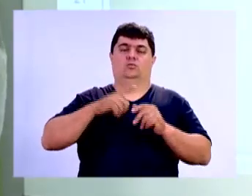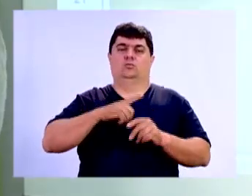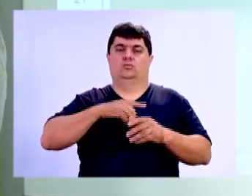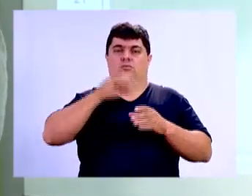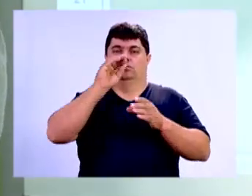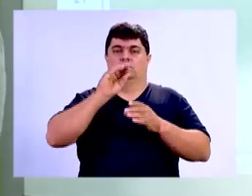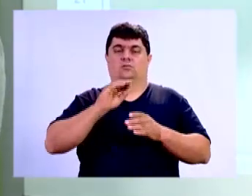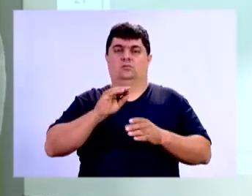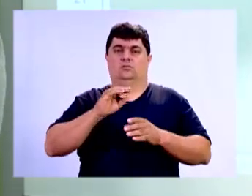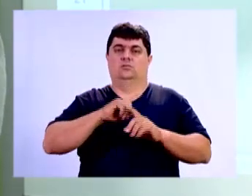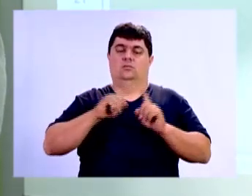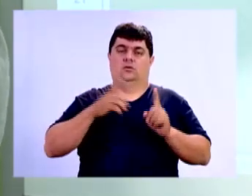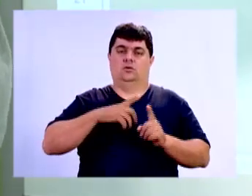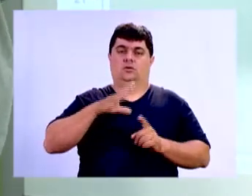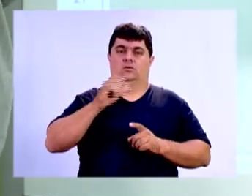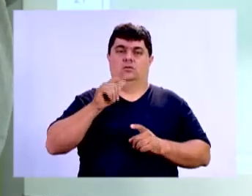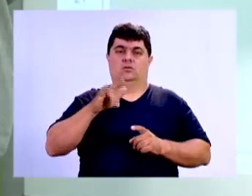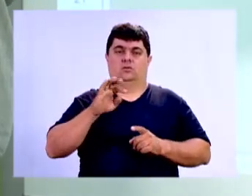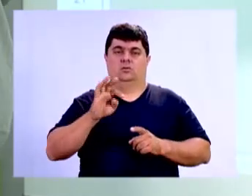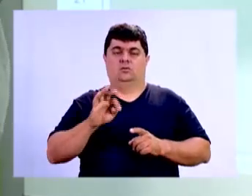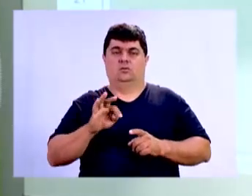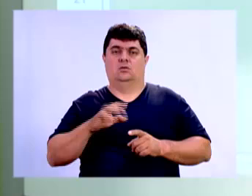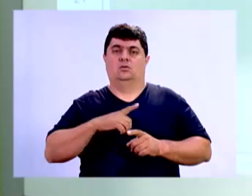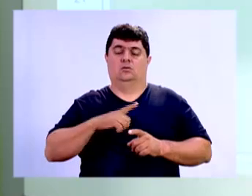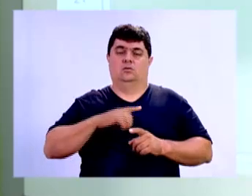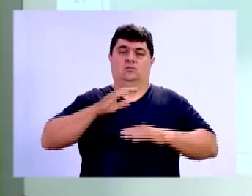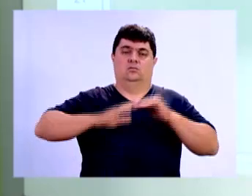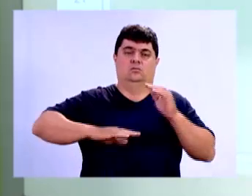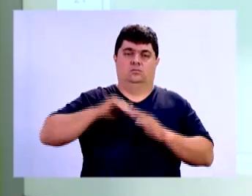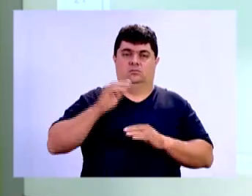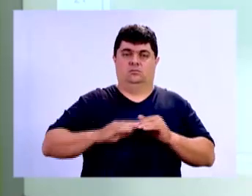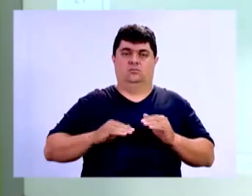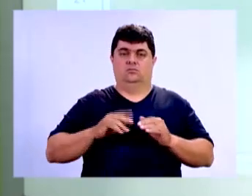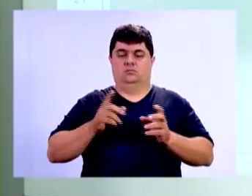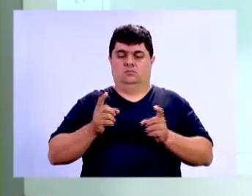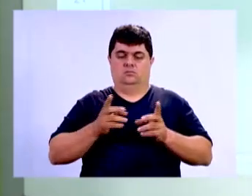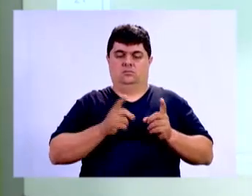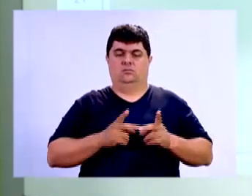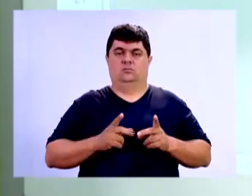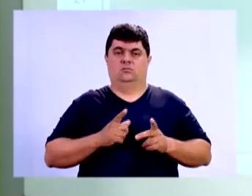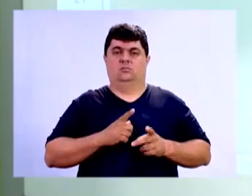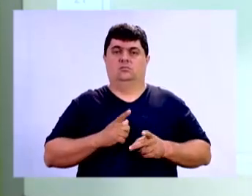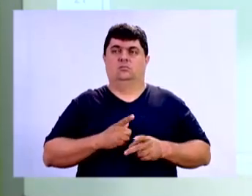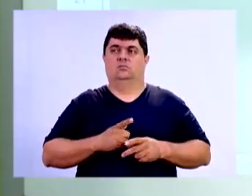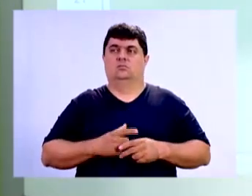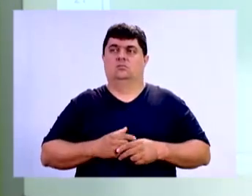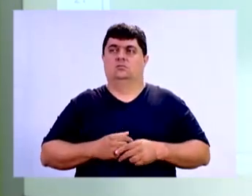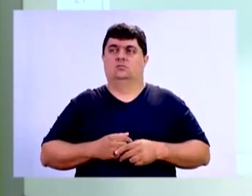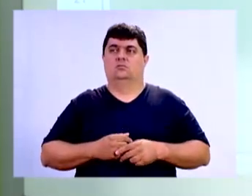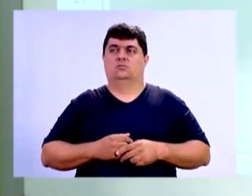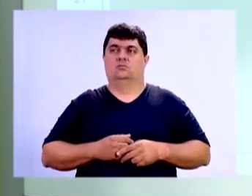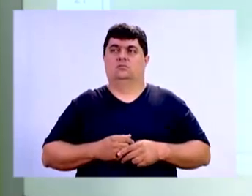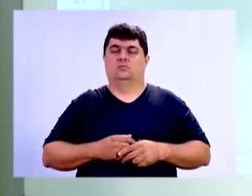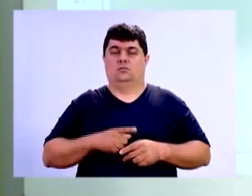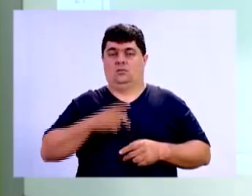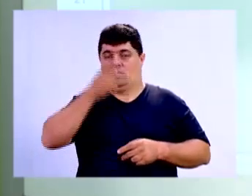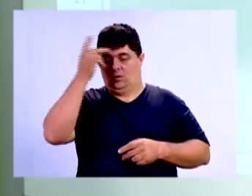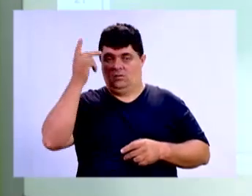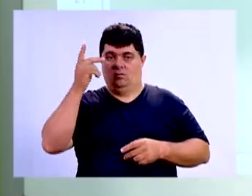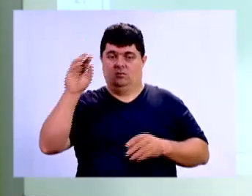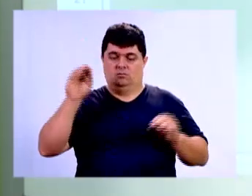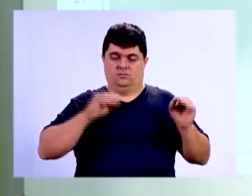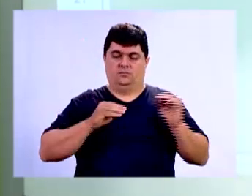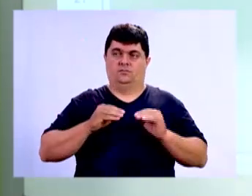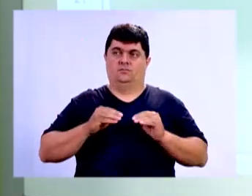né? Mas eu tenho um cliente e tenho um funcionário, e o vendedor, né? São duas classes. O cliente é filho de pessoa e o